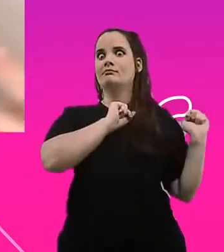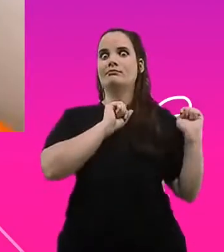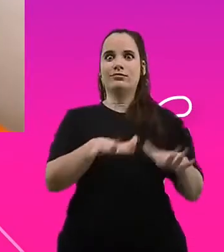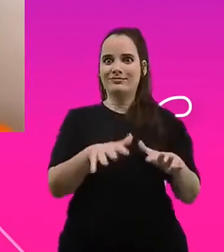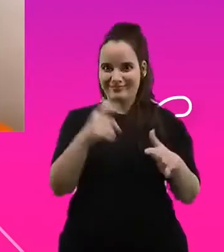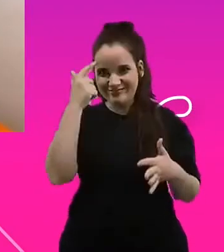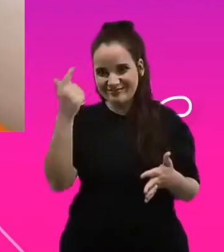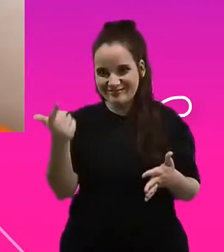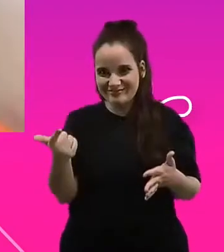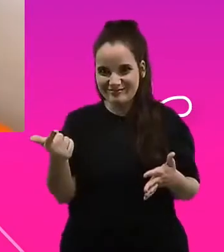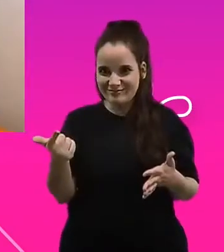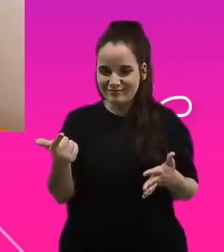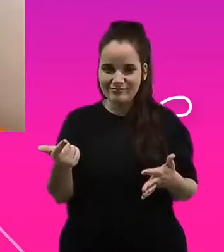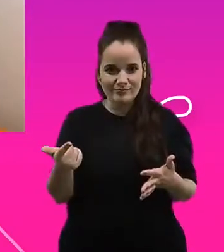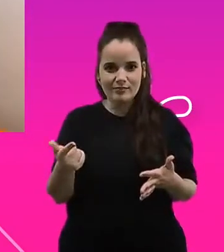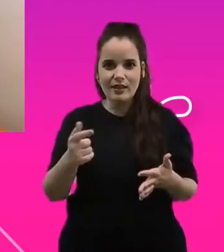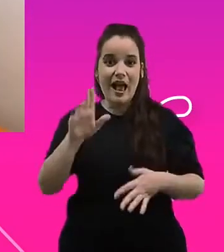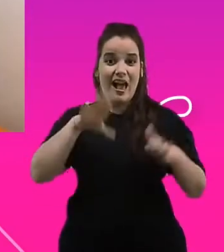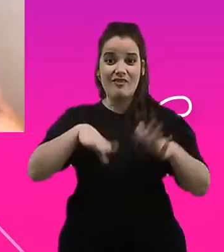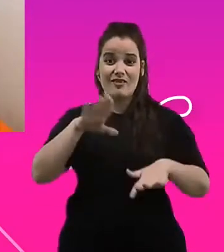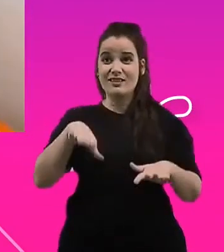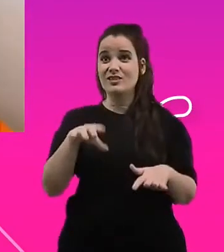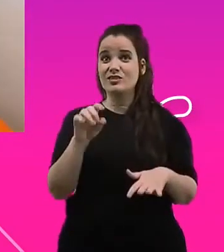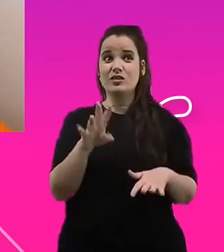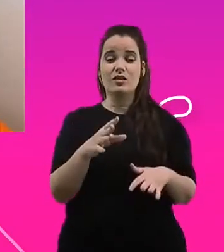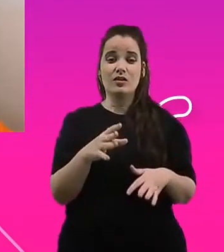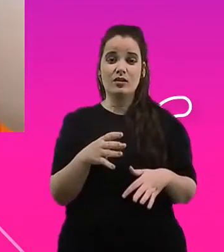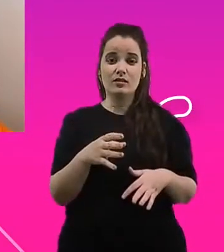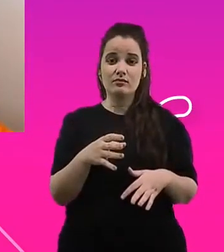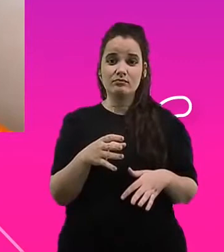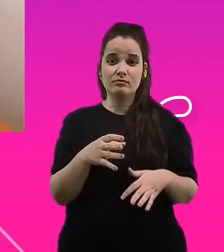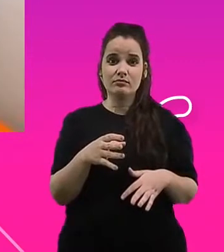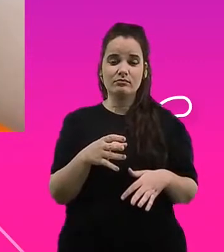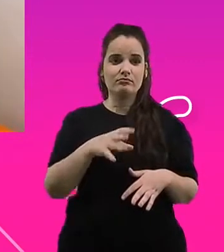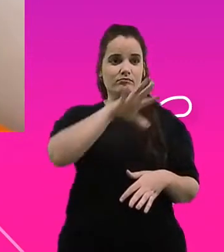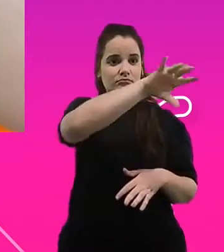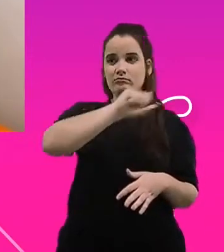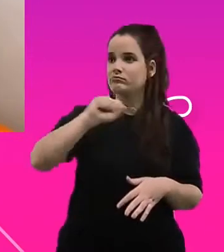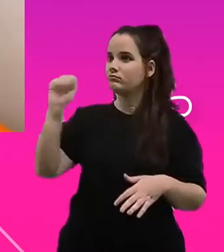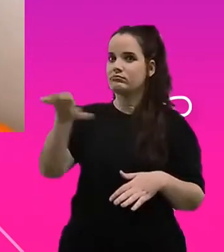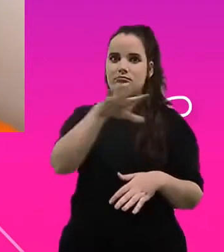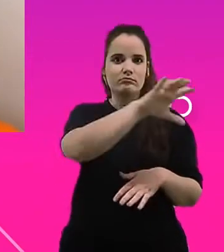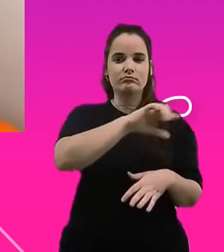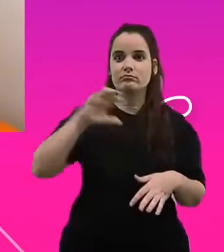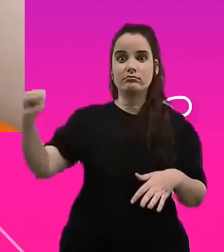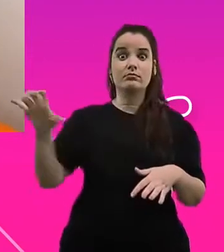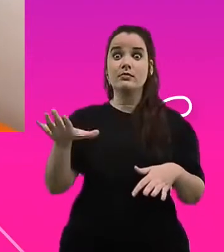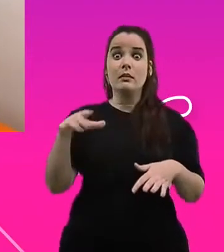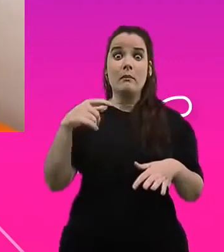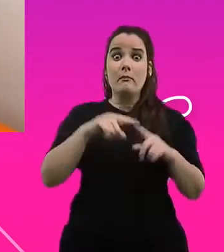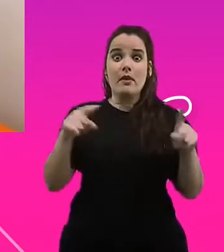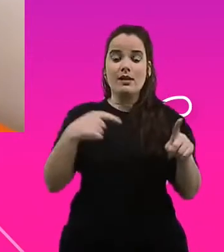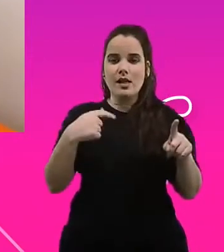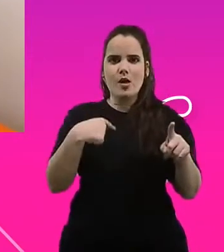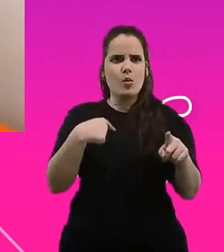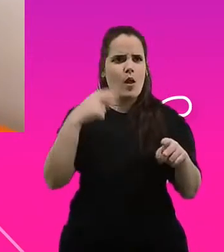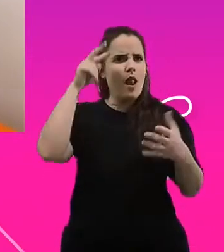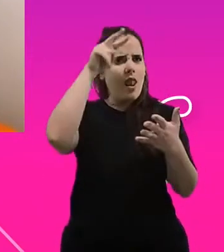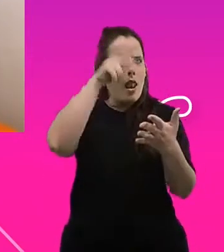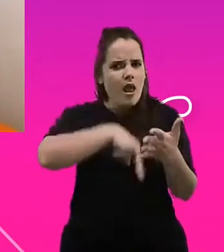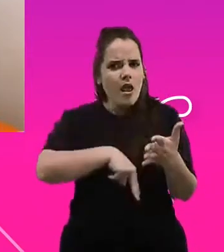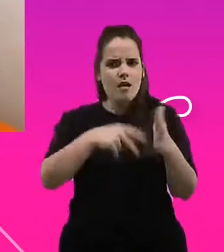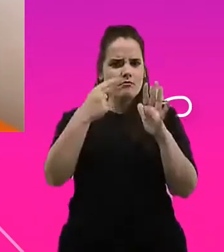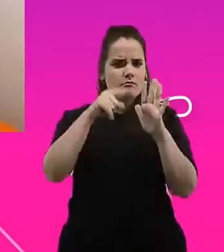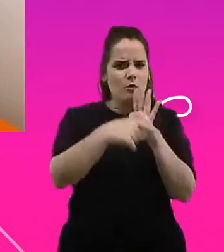de que muitas vezes faz a gente reagir e compartilhar coisas, né, sem se aprofundar. Então, e